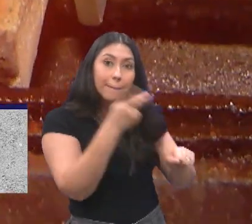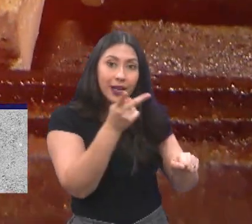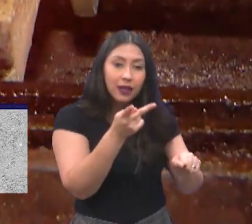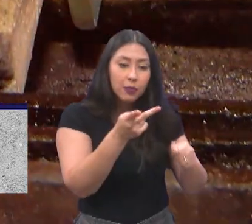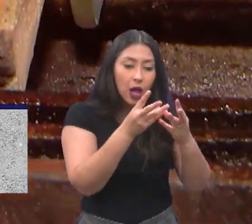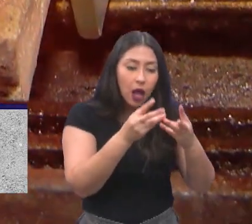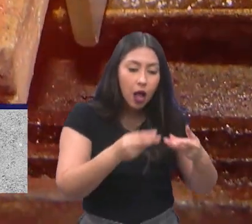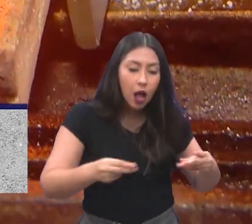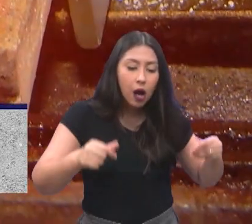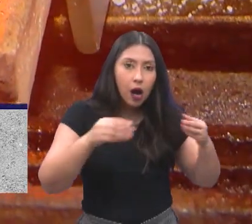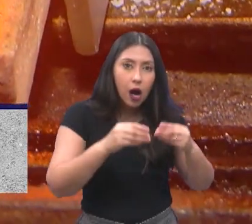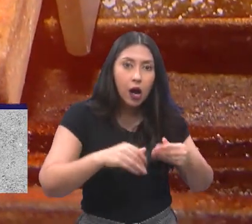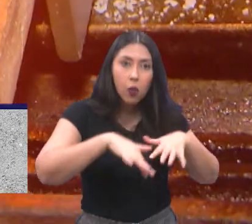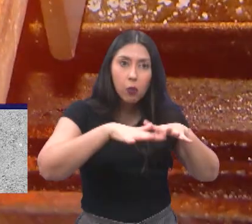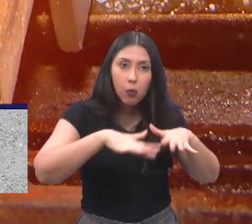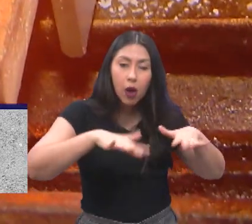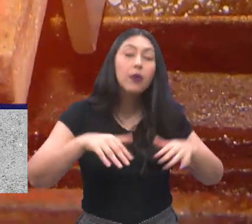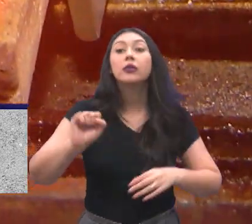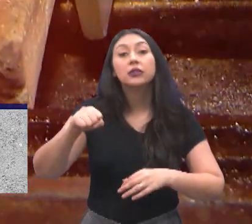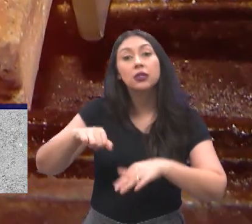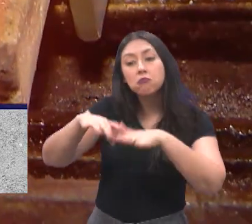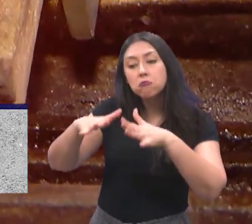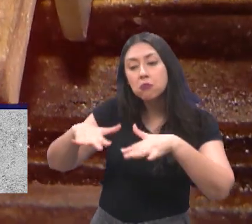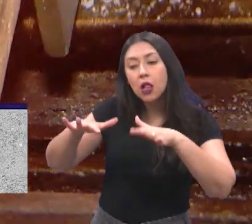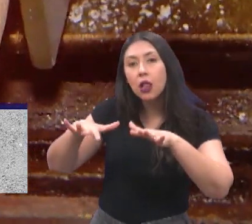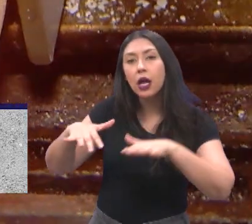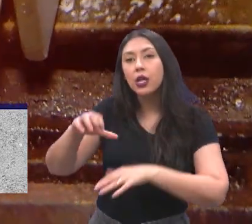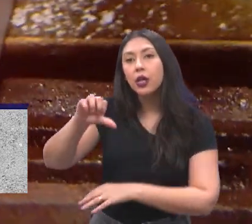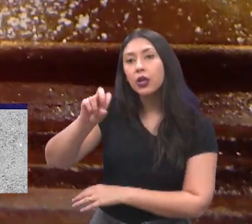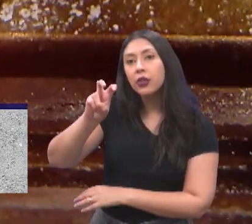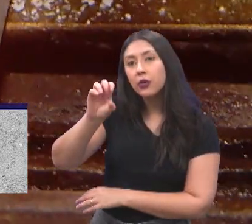mesmo, Matheus. E esse líquido é a nossa Liga 950.